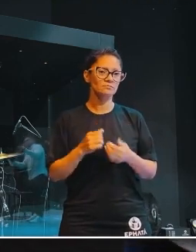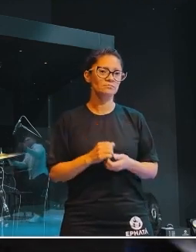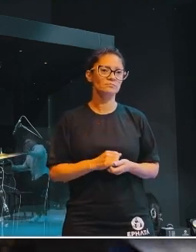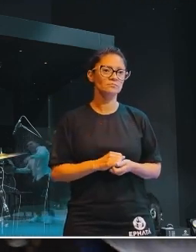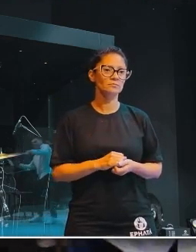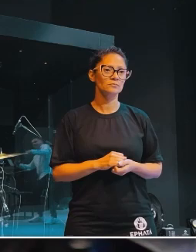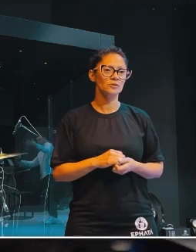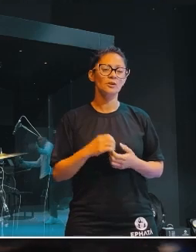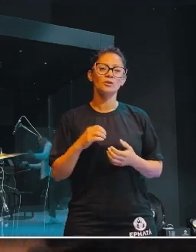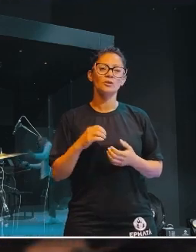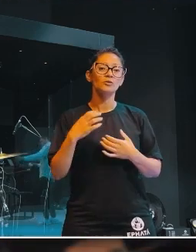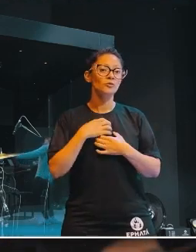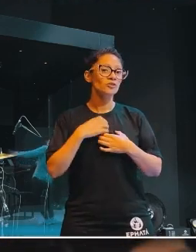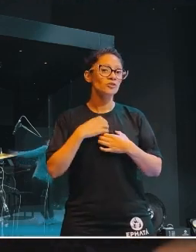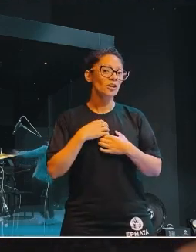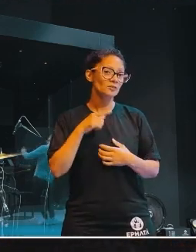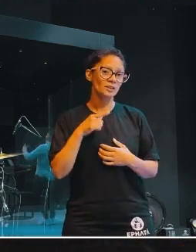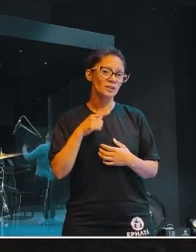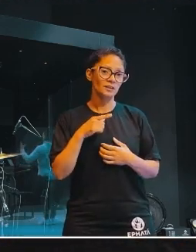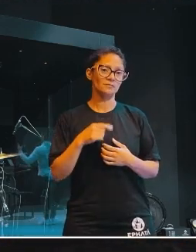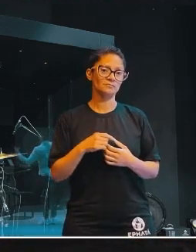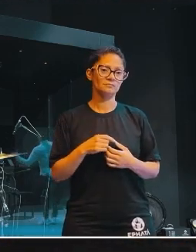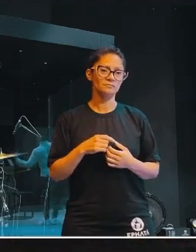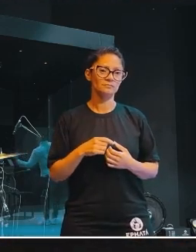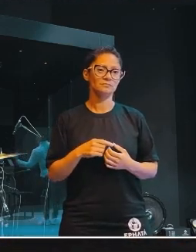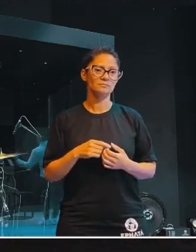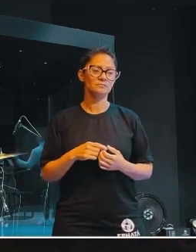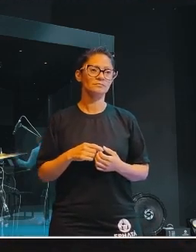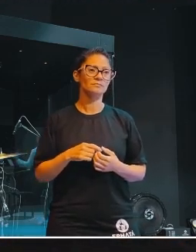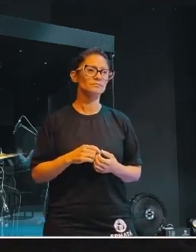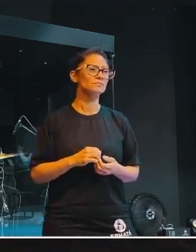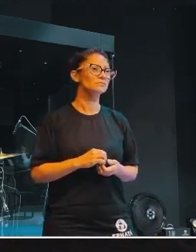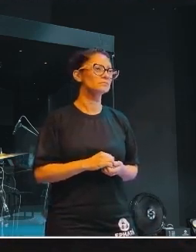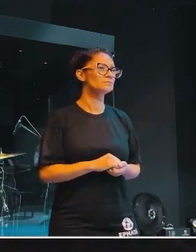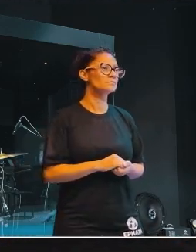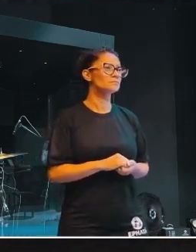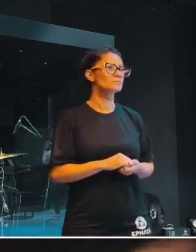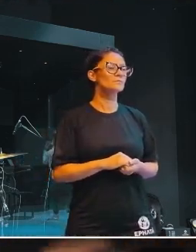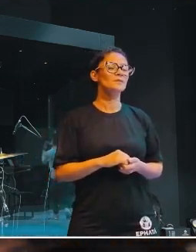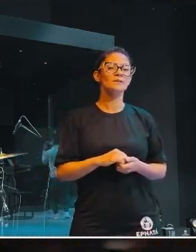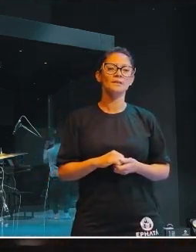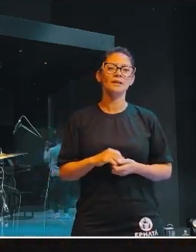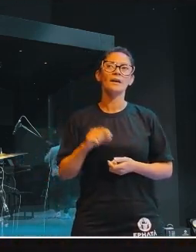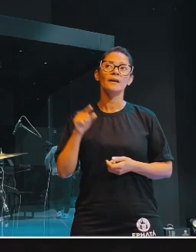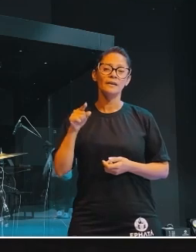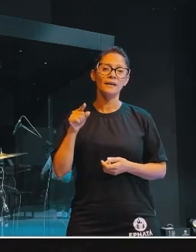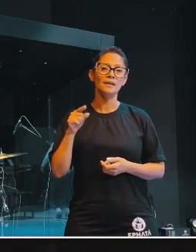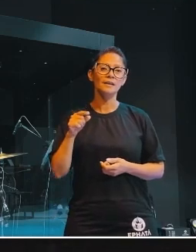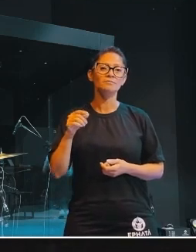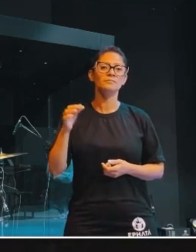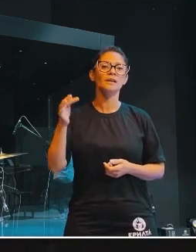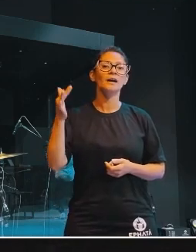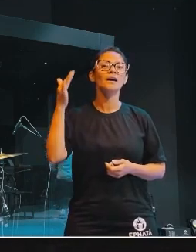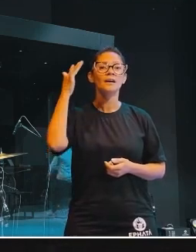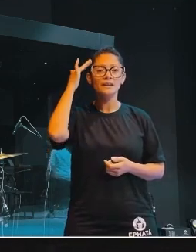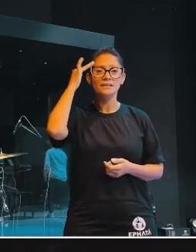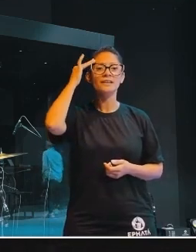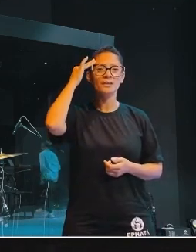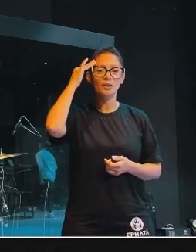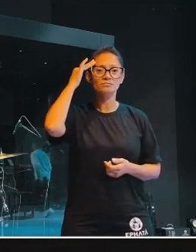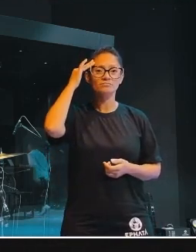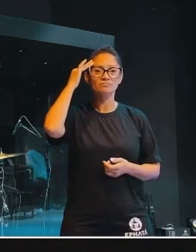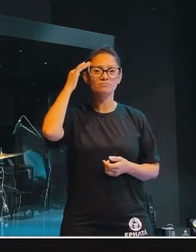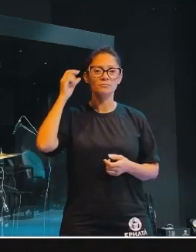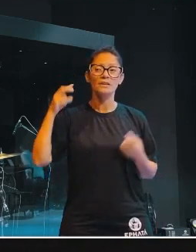da maneira dele, da forma dele, tirando as caras. Josafá entendeu que para